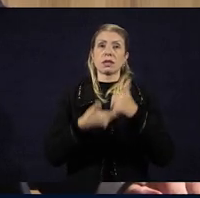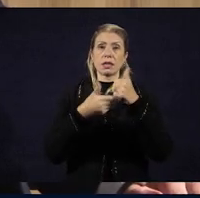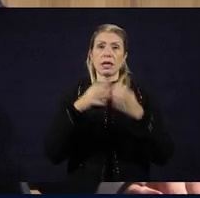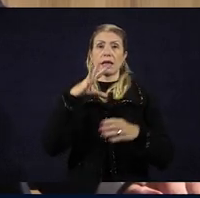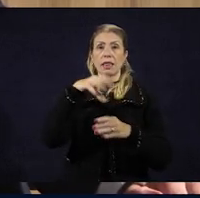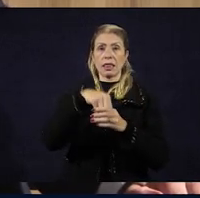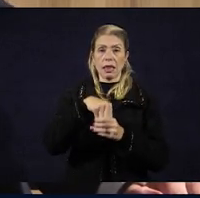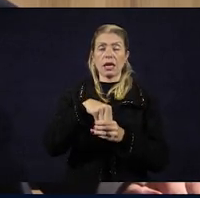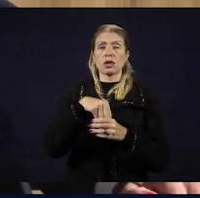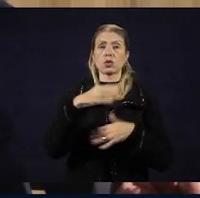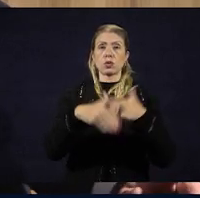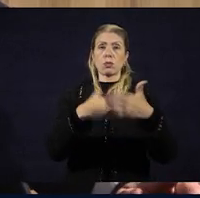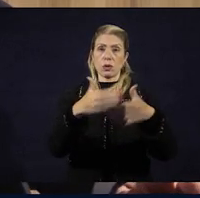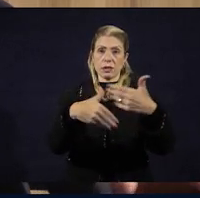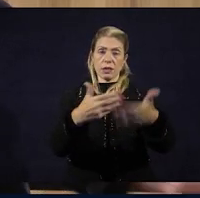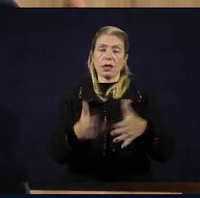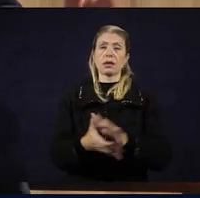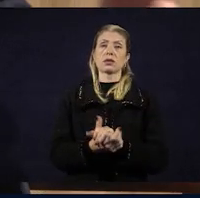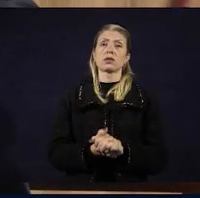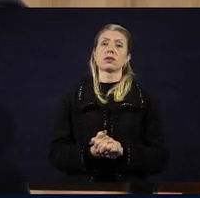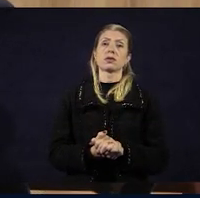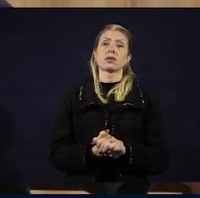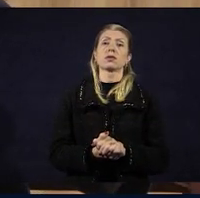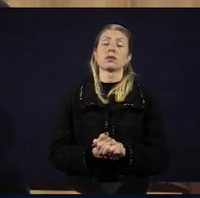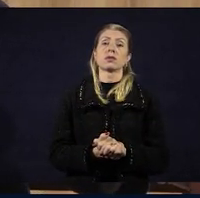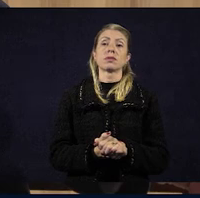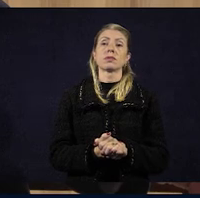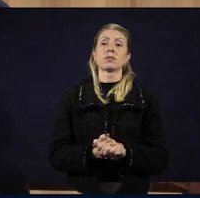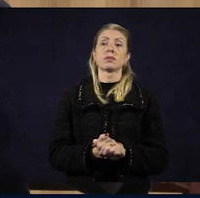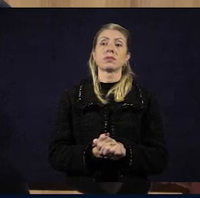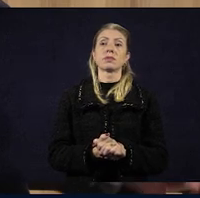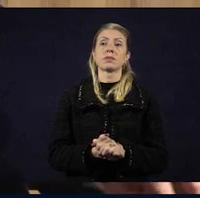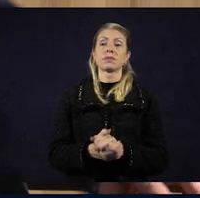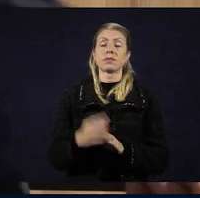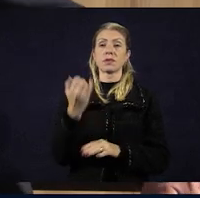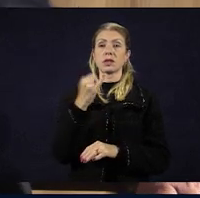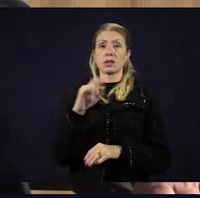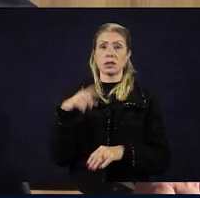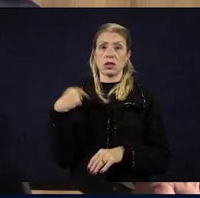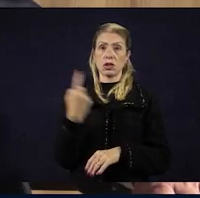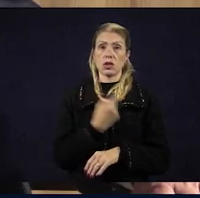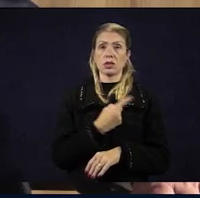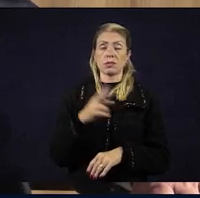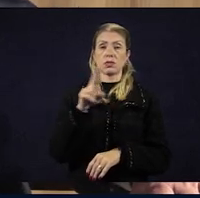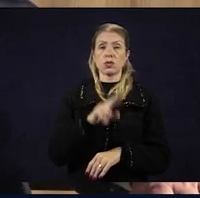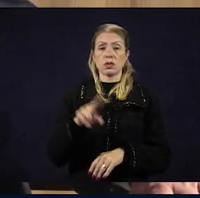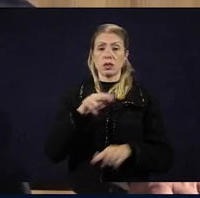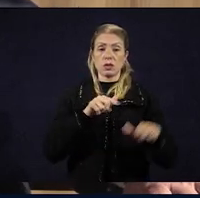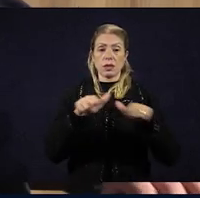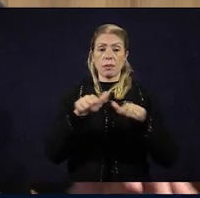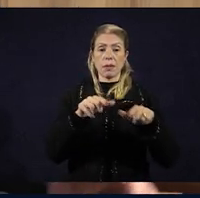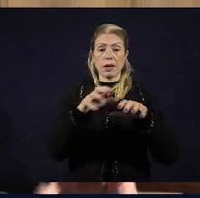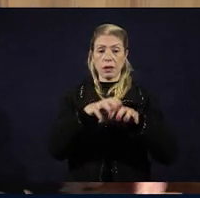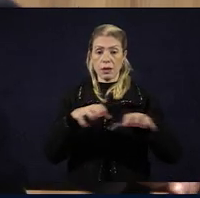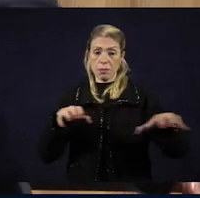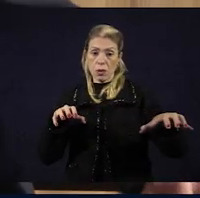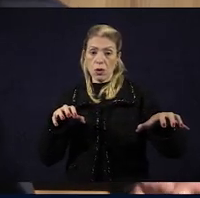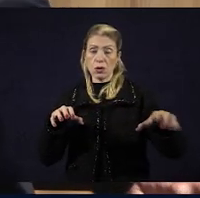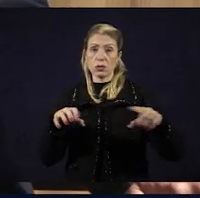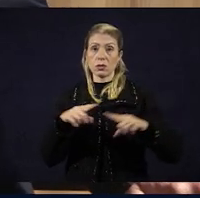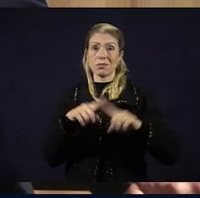processo da cadeia né a gente por estar num lugar muito remoto né a gente lida com